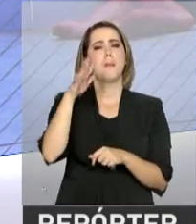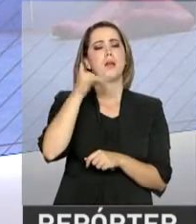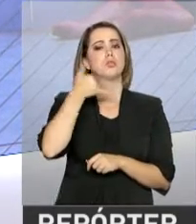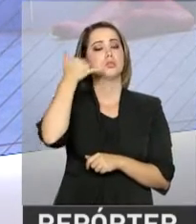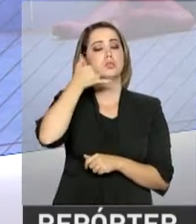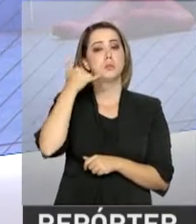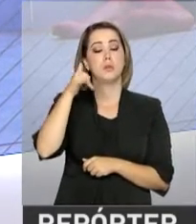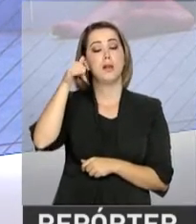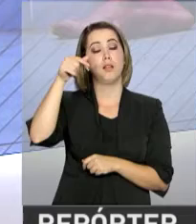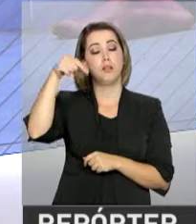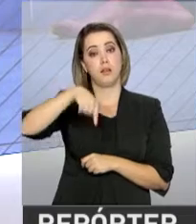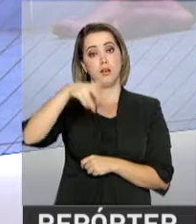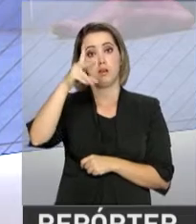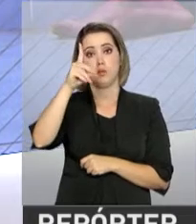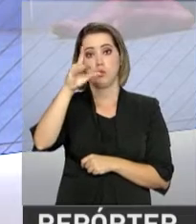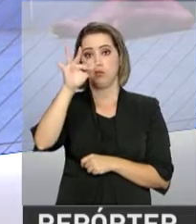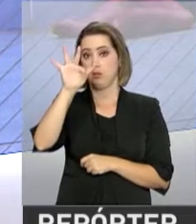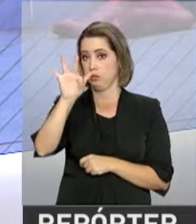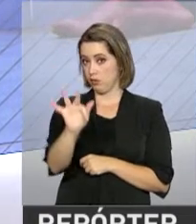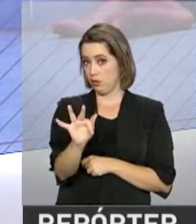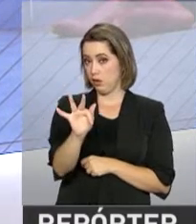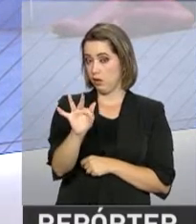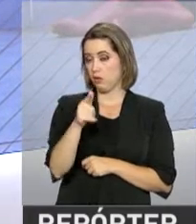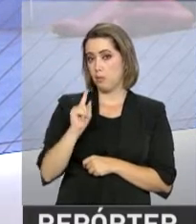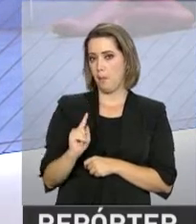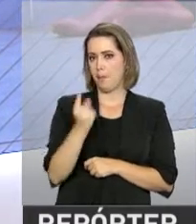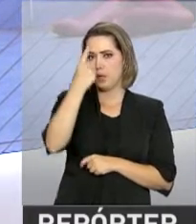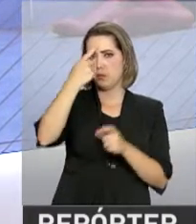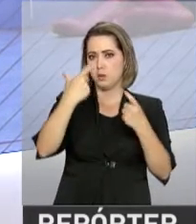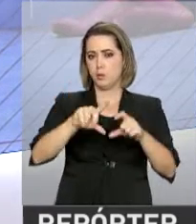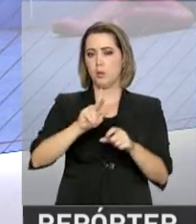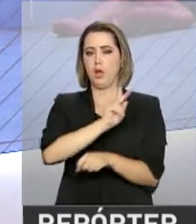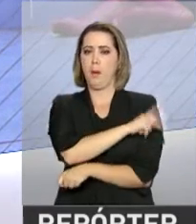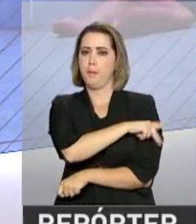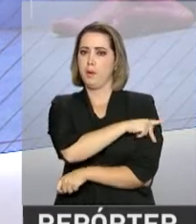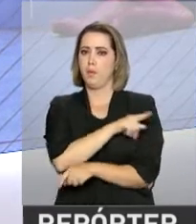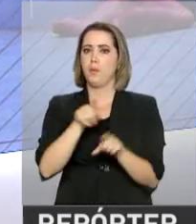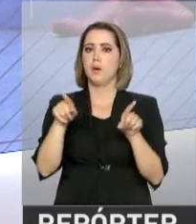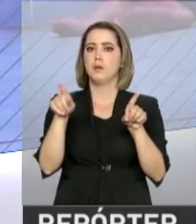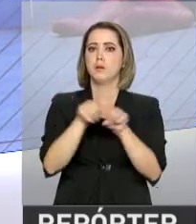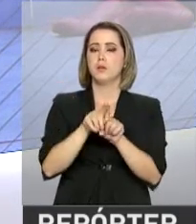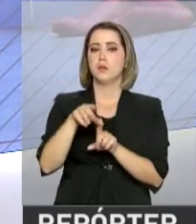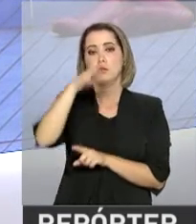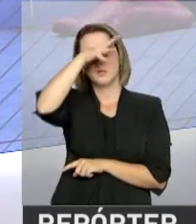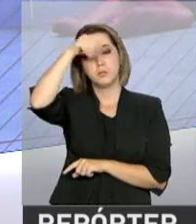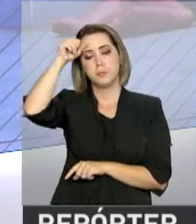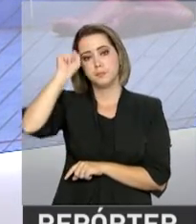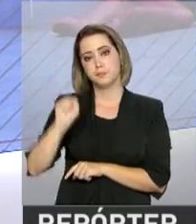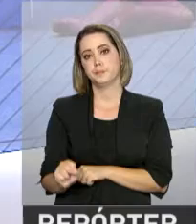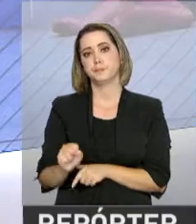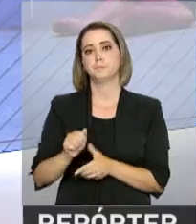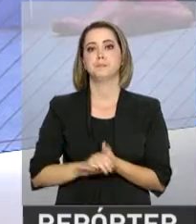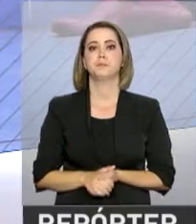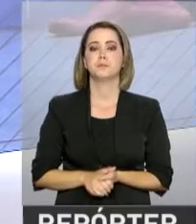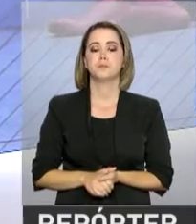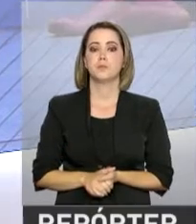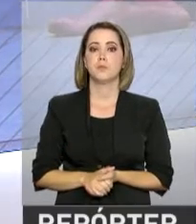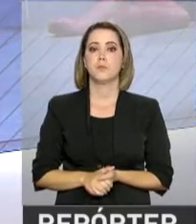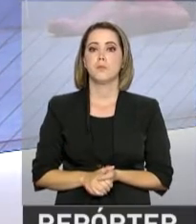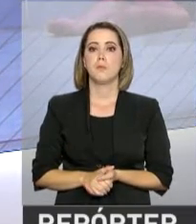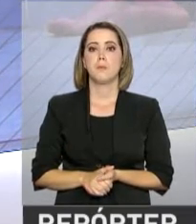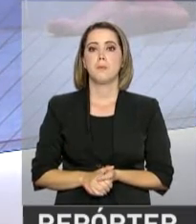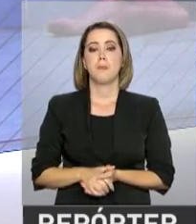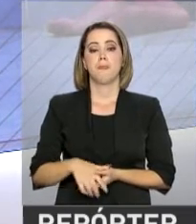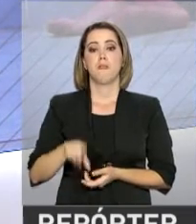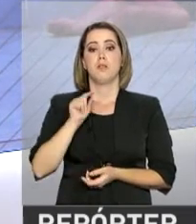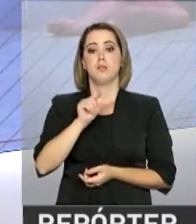o Distrito Federal aparece em primeiro lugar, seguido do Piauí e do Mato Grosso do Sul. E as cidades